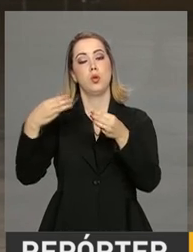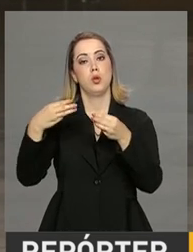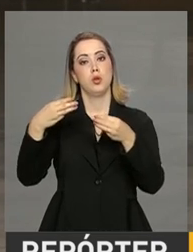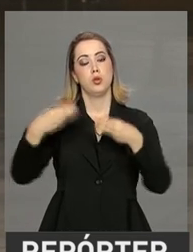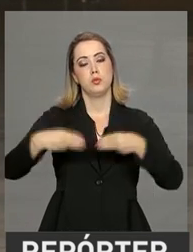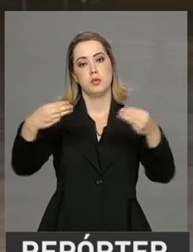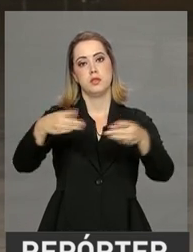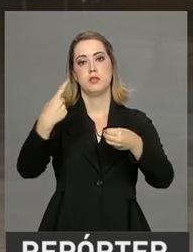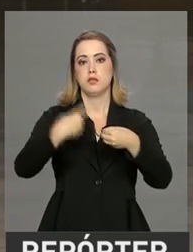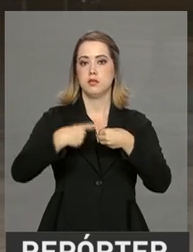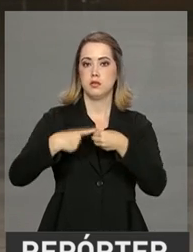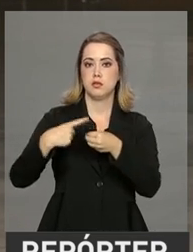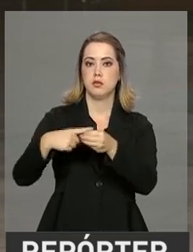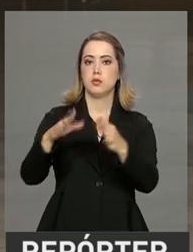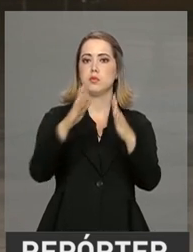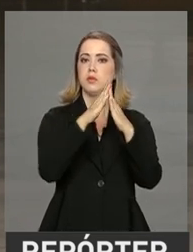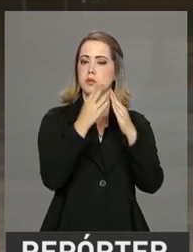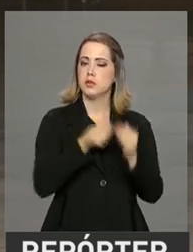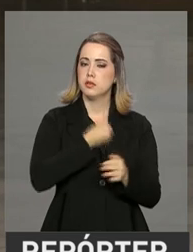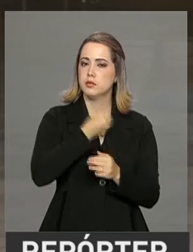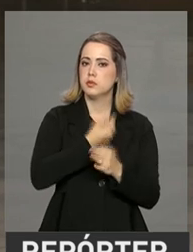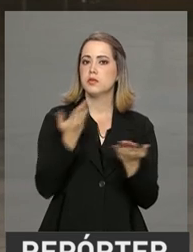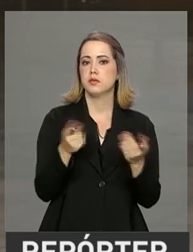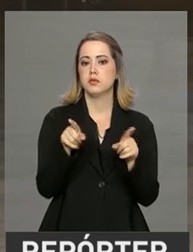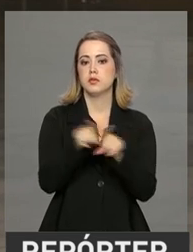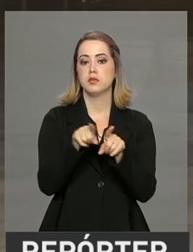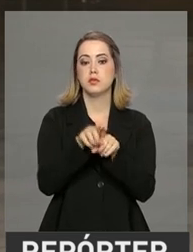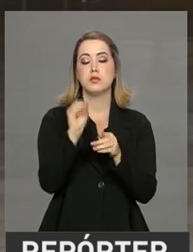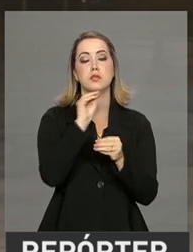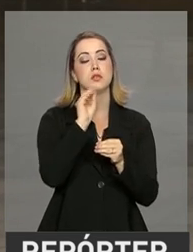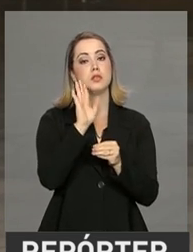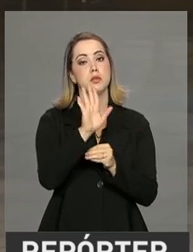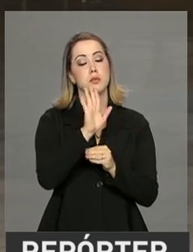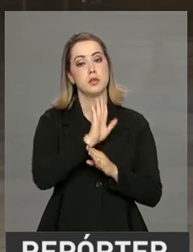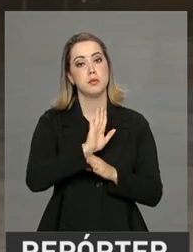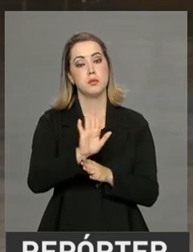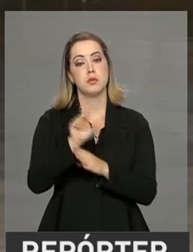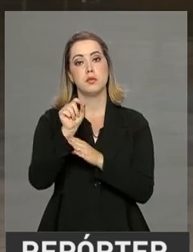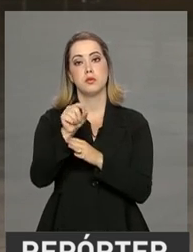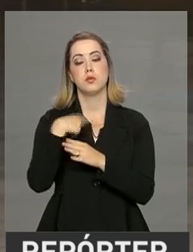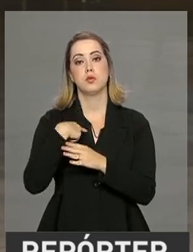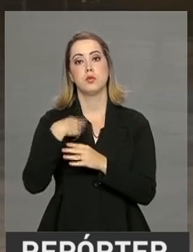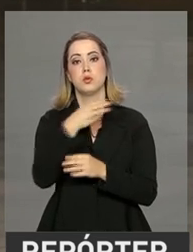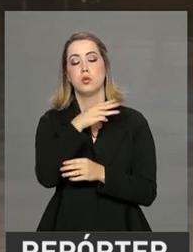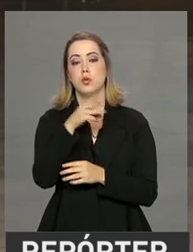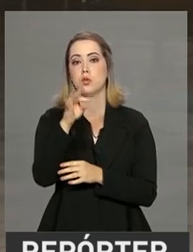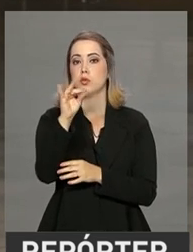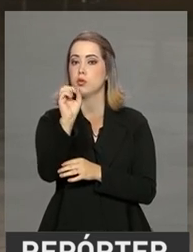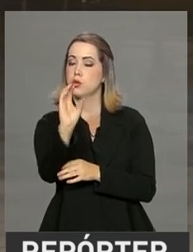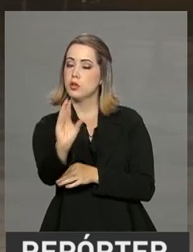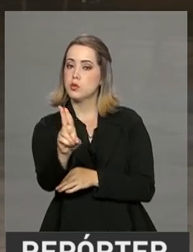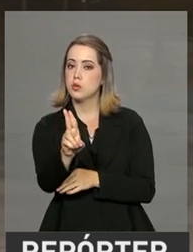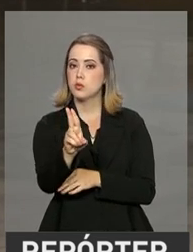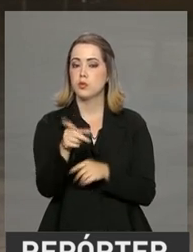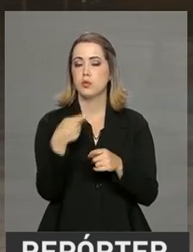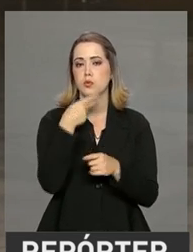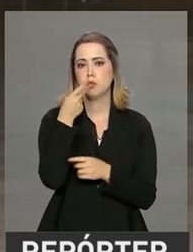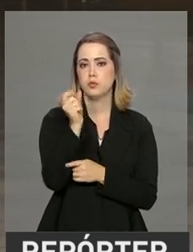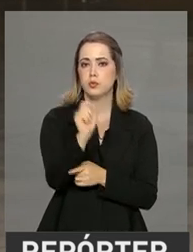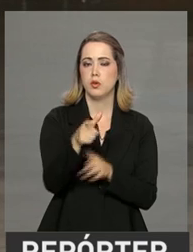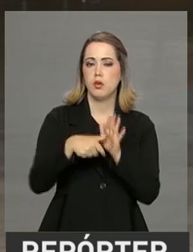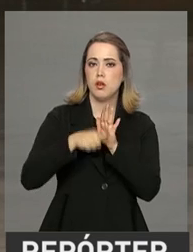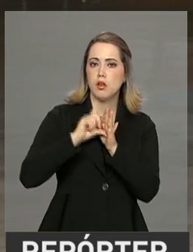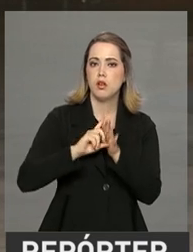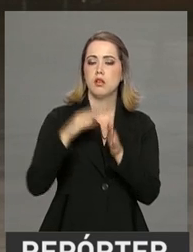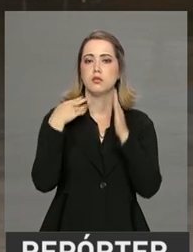Cidades, responsável pelo Minha Casa Minha Vida, e também para atender a uma determinação do Tribunal de Contas da União, o TCU.